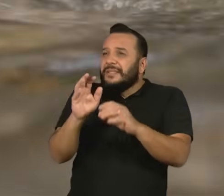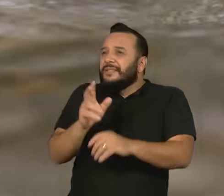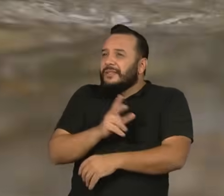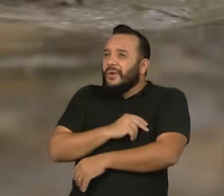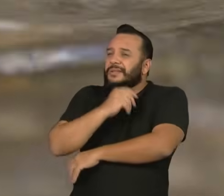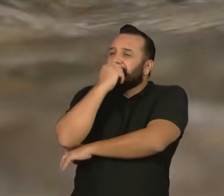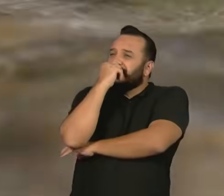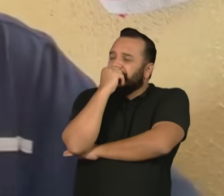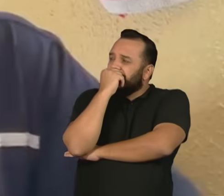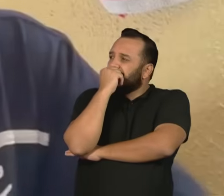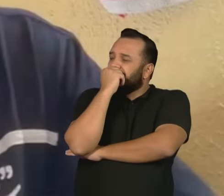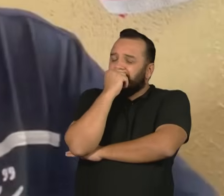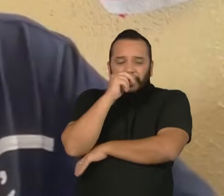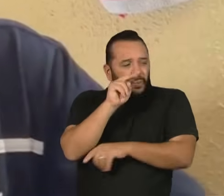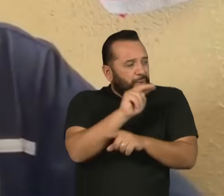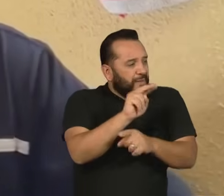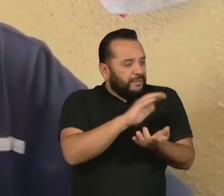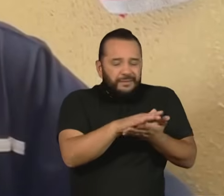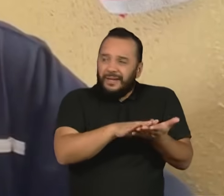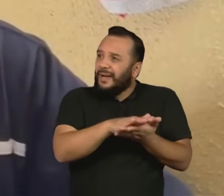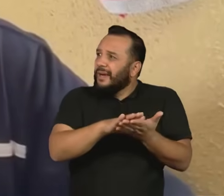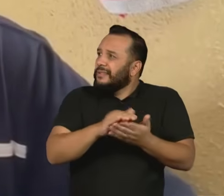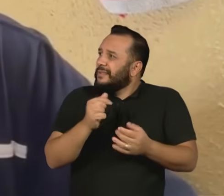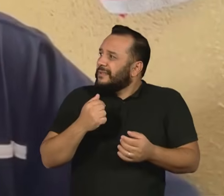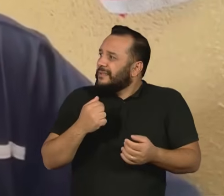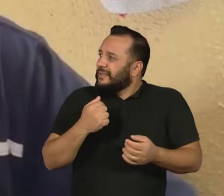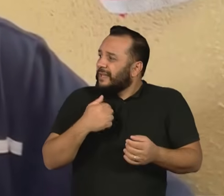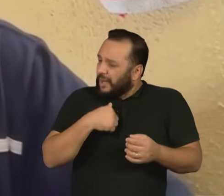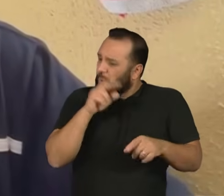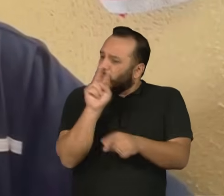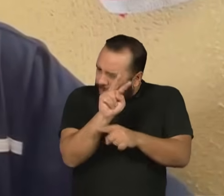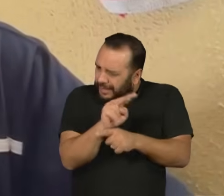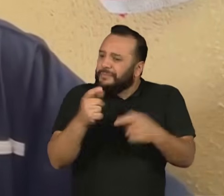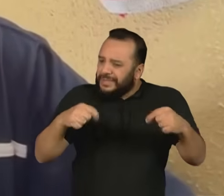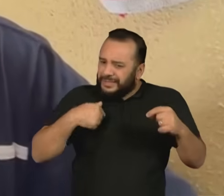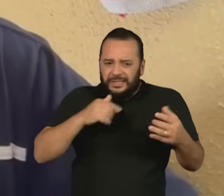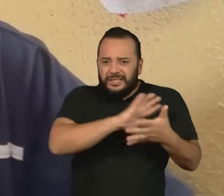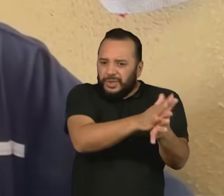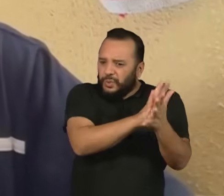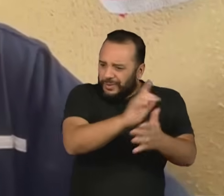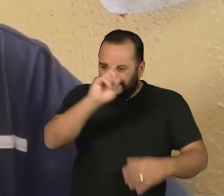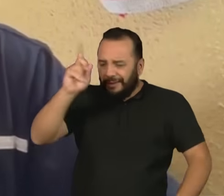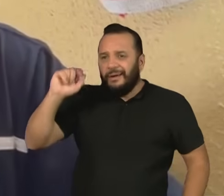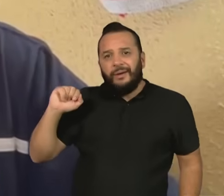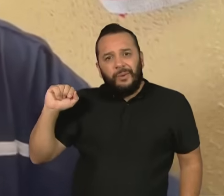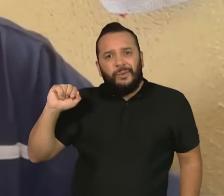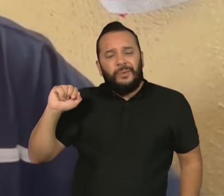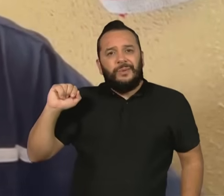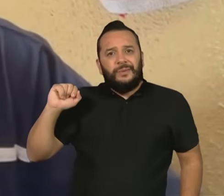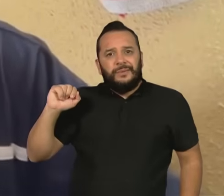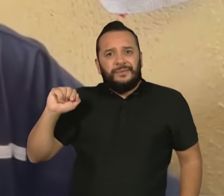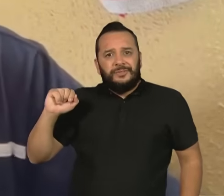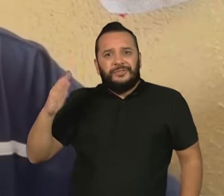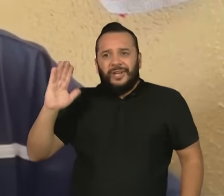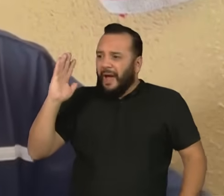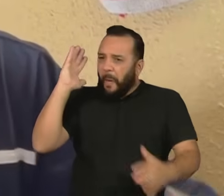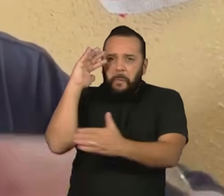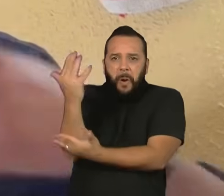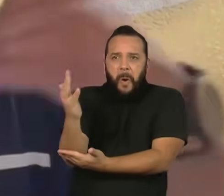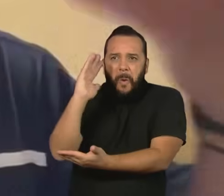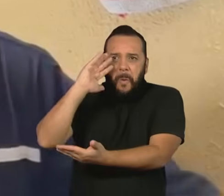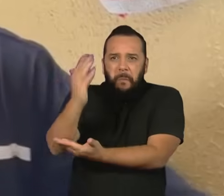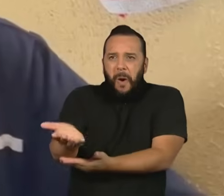do território. Não para ficar destruindo de qualquer jeito a terra, derrubar madeira,